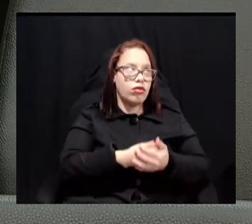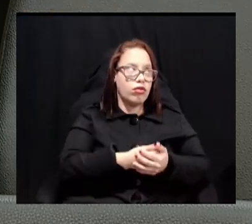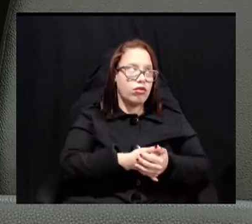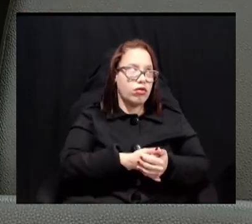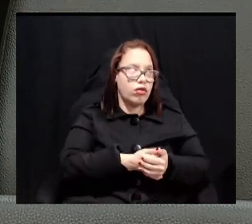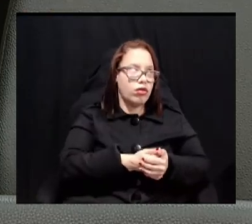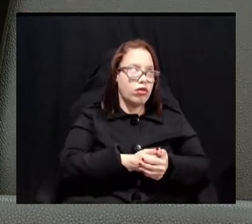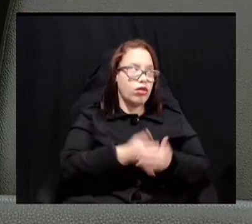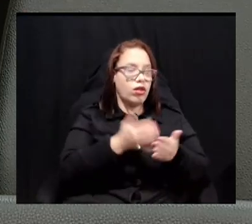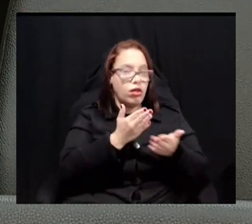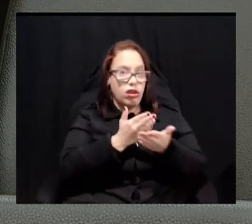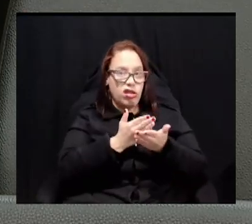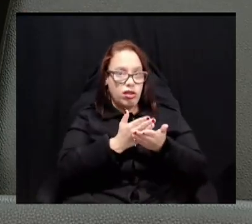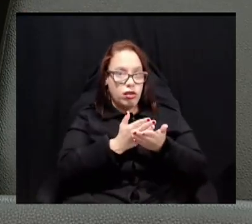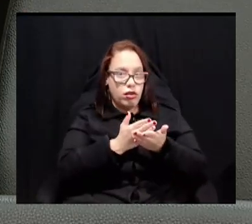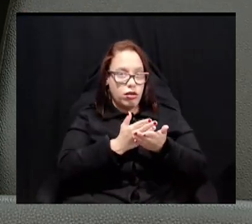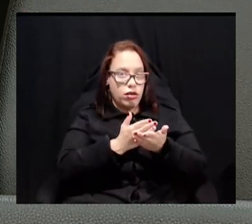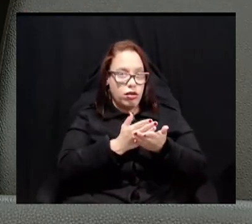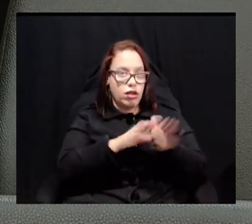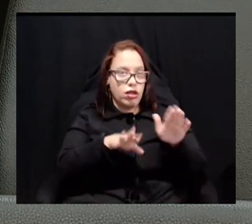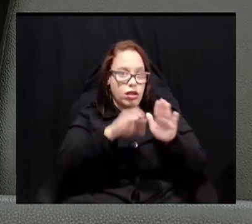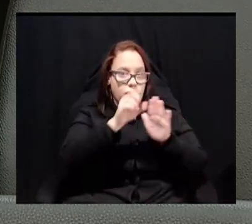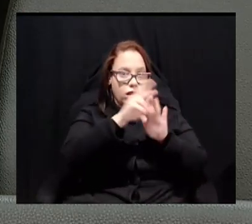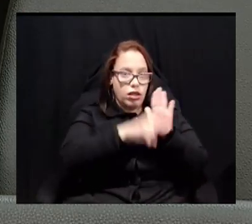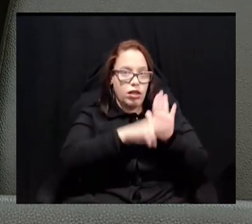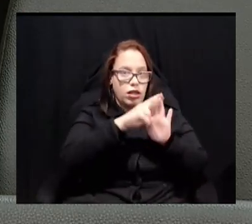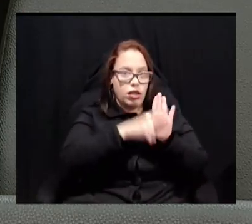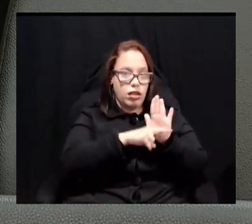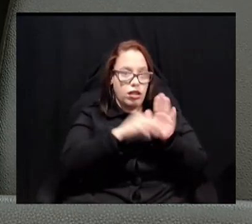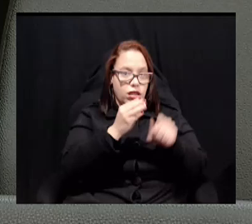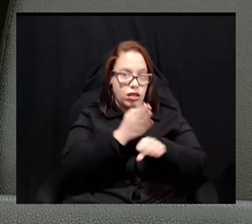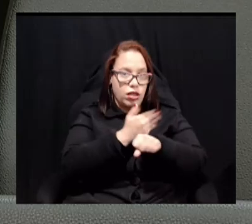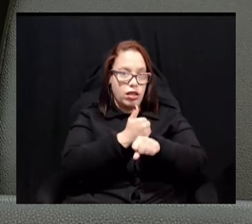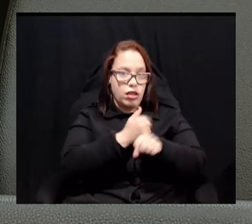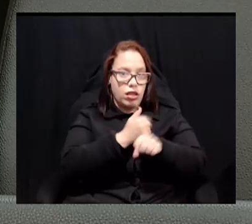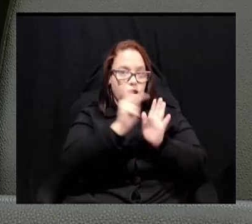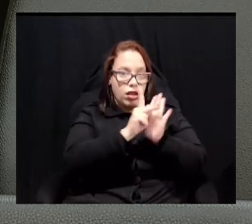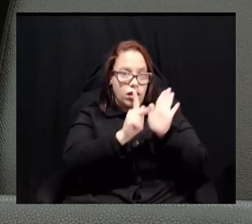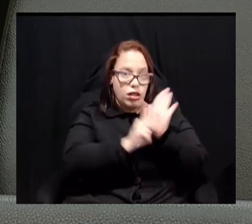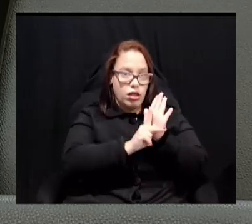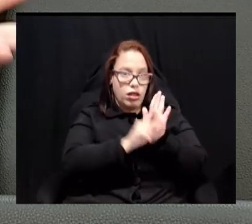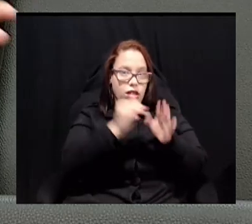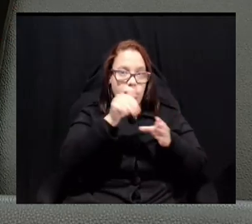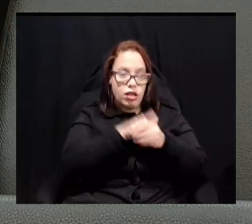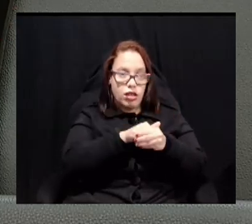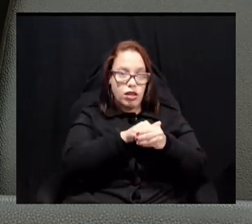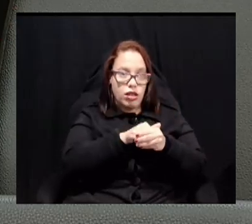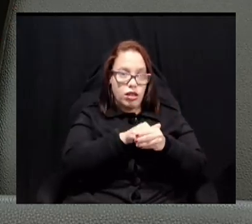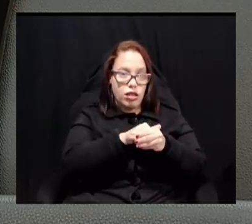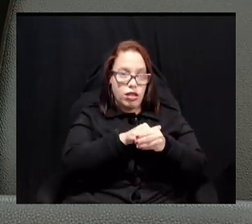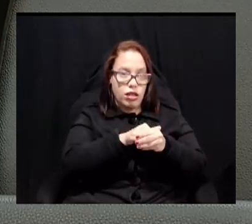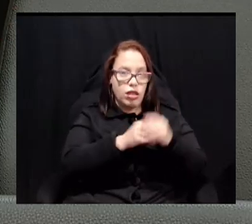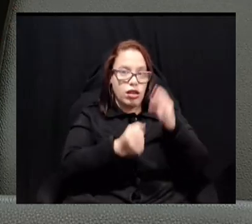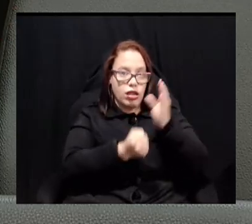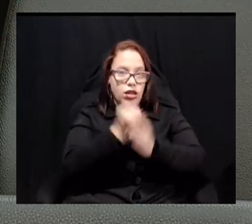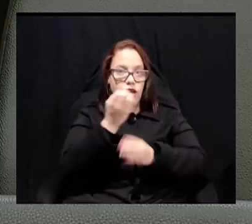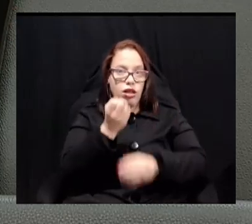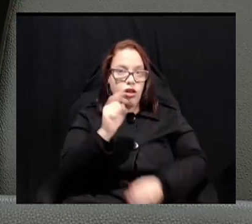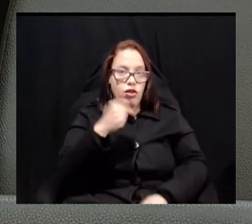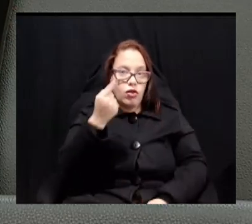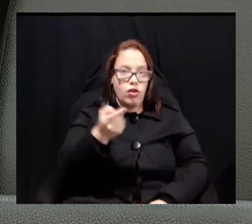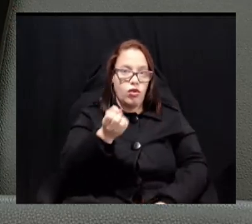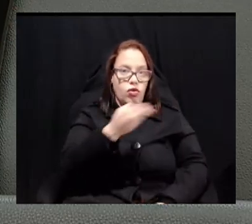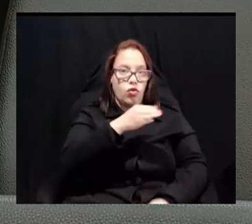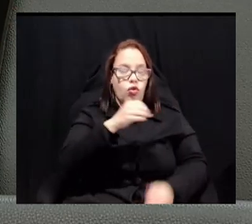Acabamos, esse requerimento foi anterior até um projeto que nós votamos aqui para a criação de um outro novo posto de